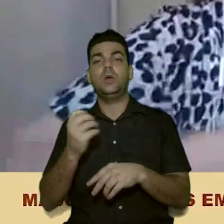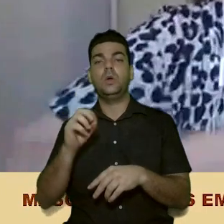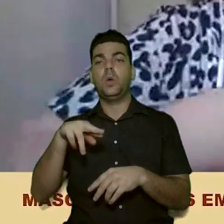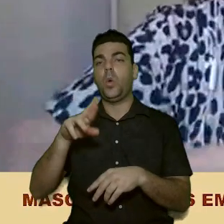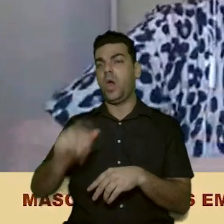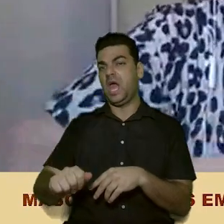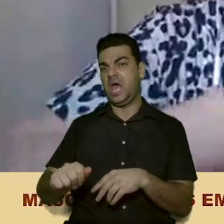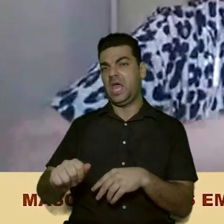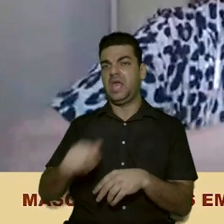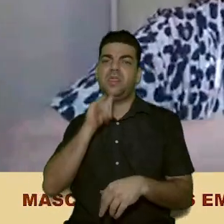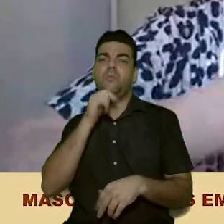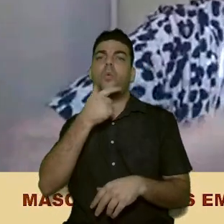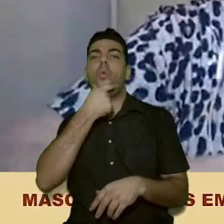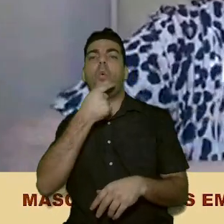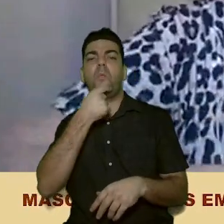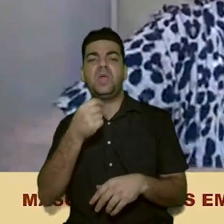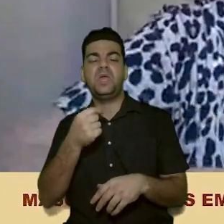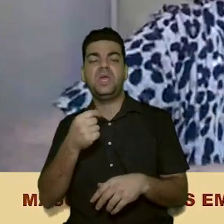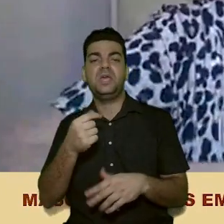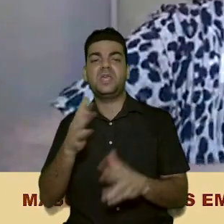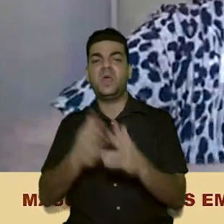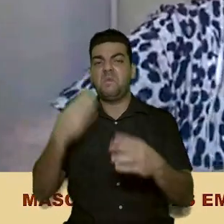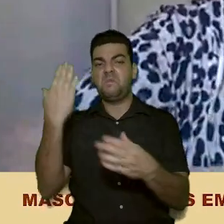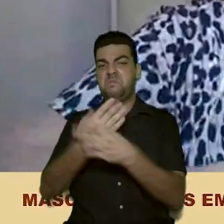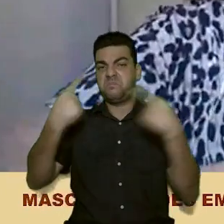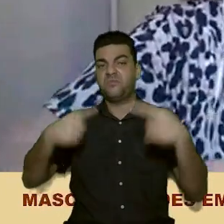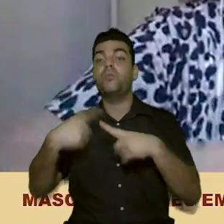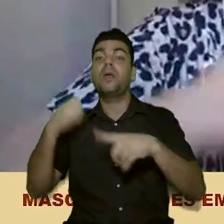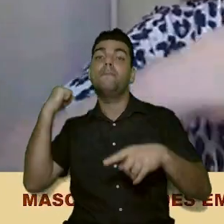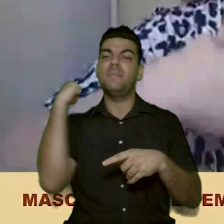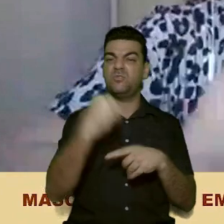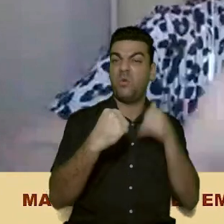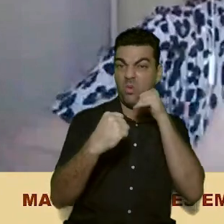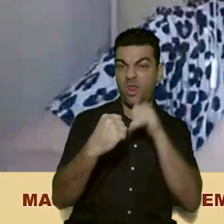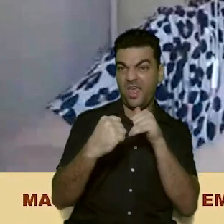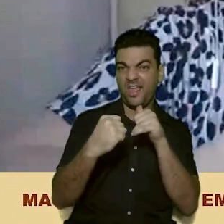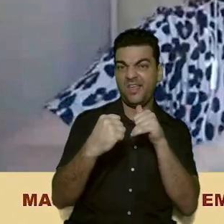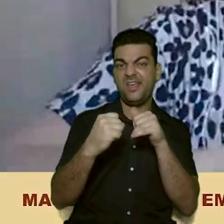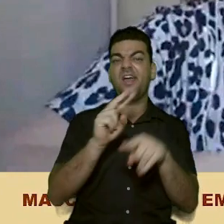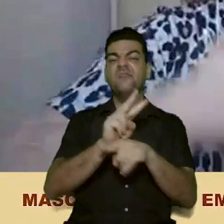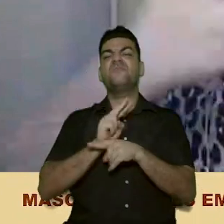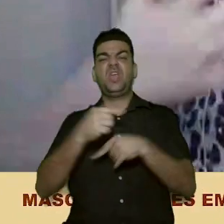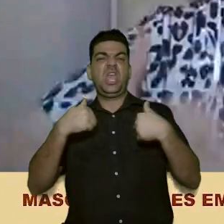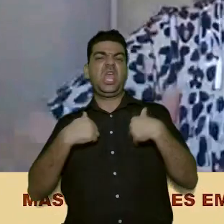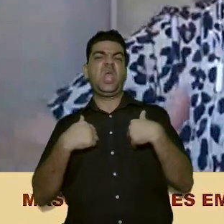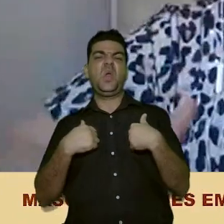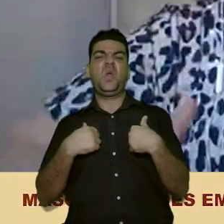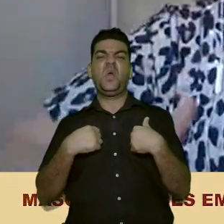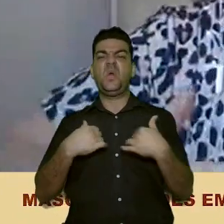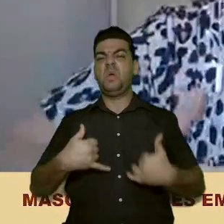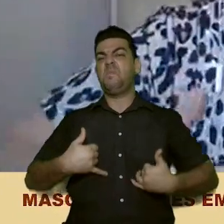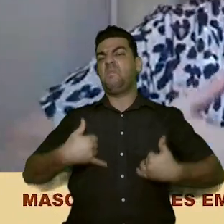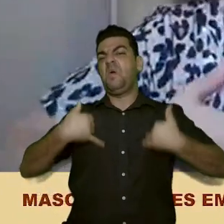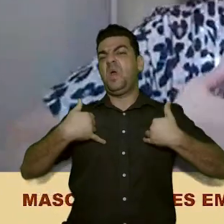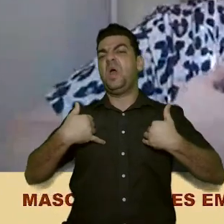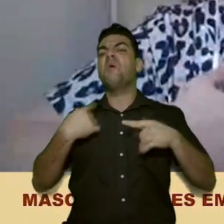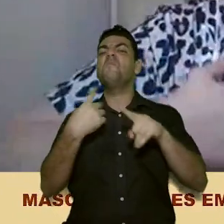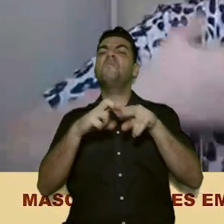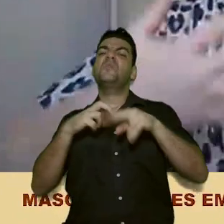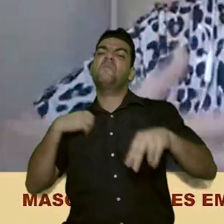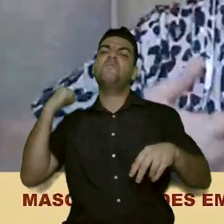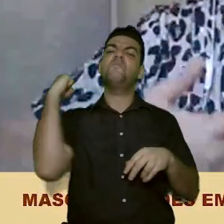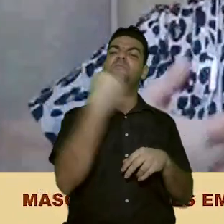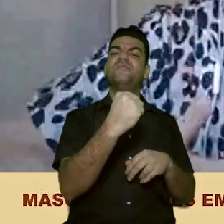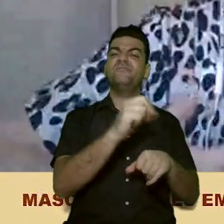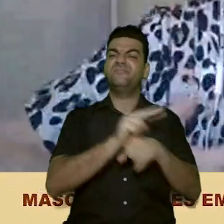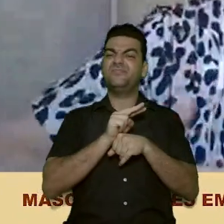né, homens que estão sendo julgados por feminicídios não vão poder mais dizer que cometeram aquele feminicídio como forma de